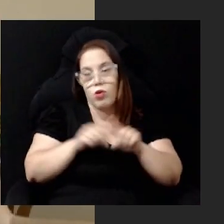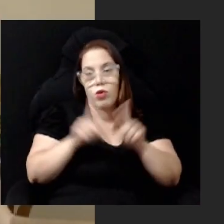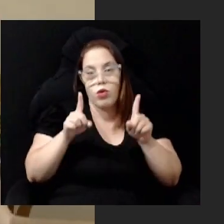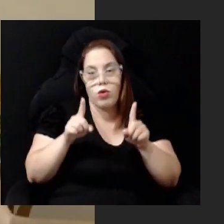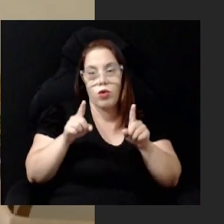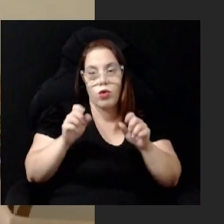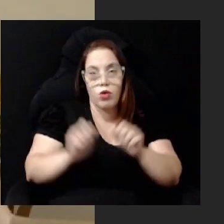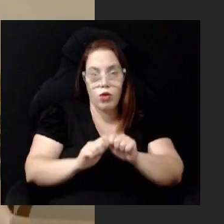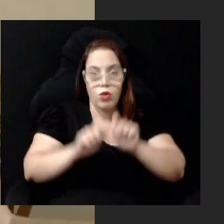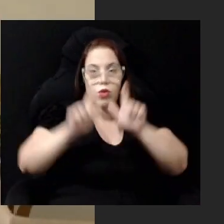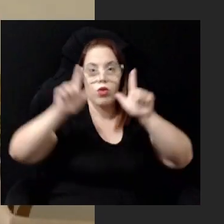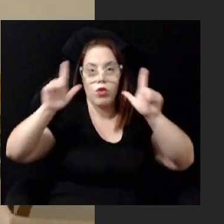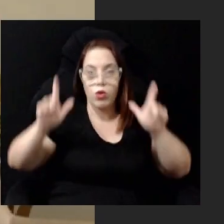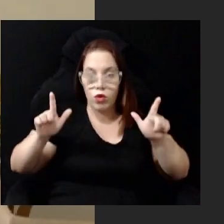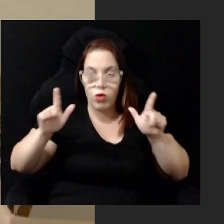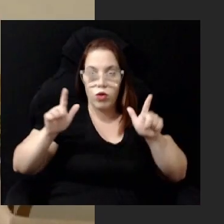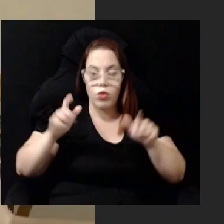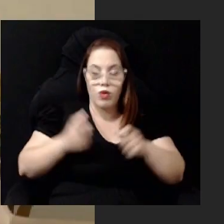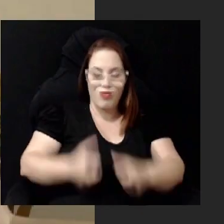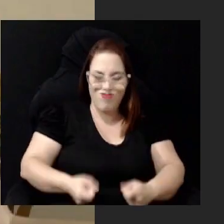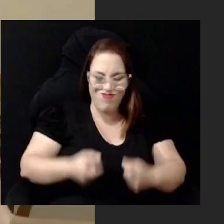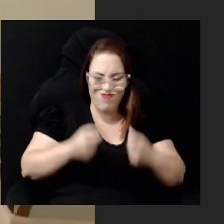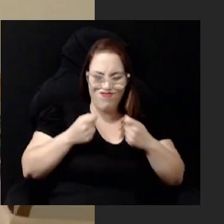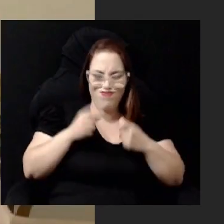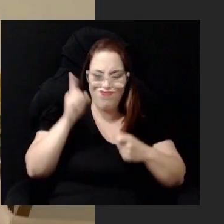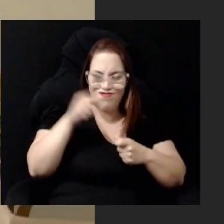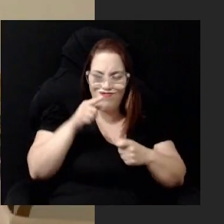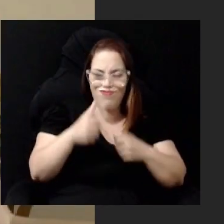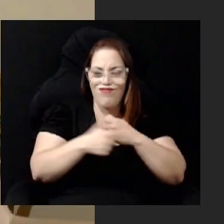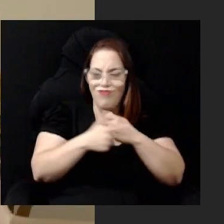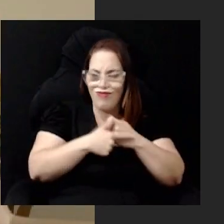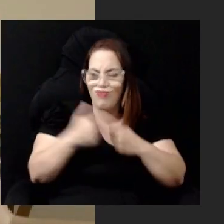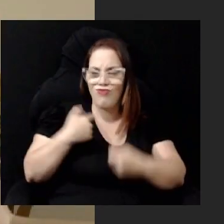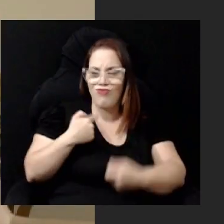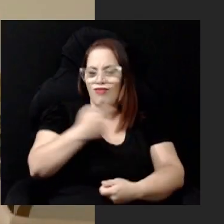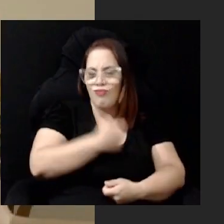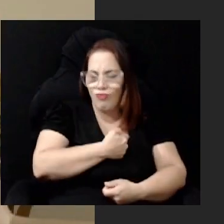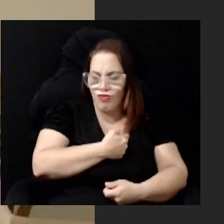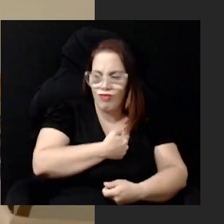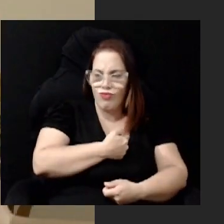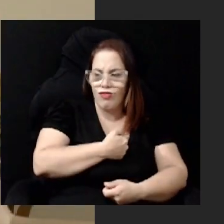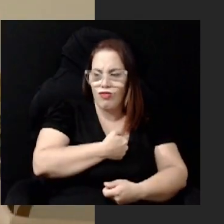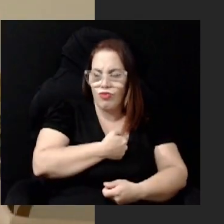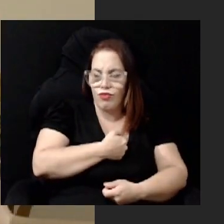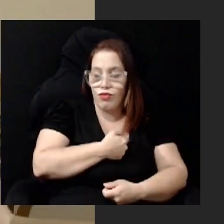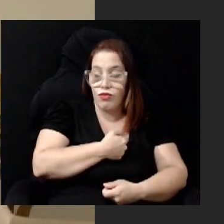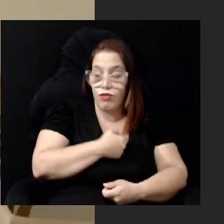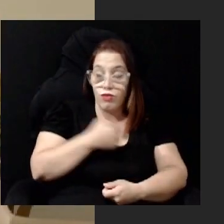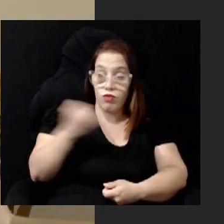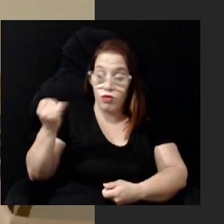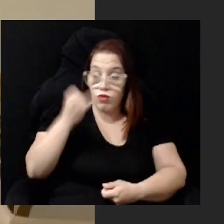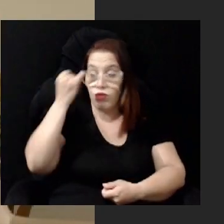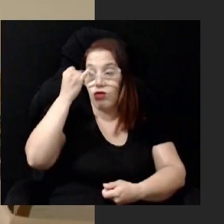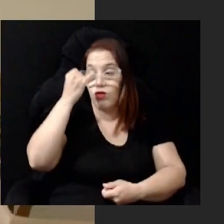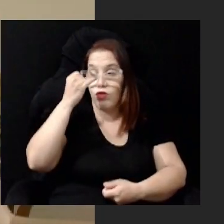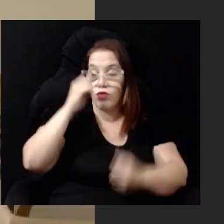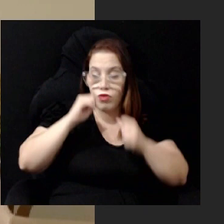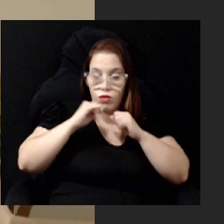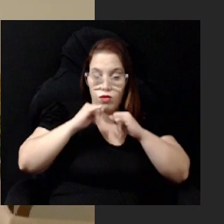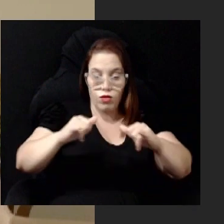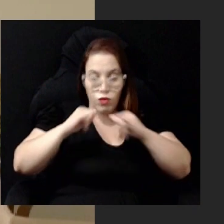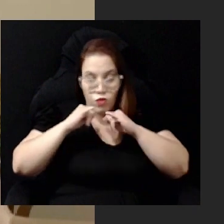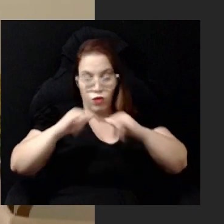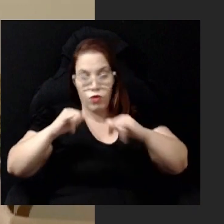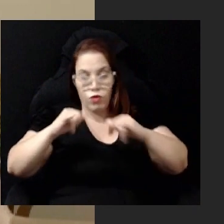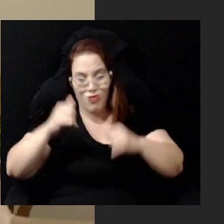muito claro que quando a gente fala de câncer, é papel nosso, médico, talvez um dos mais importantes, de divulgar a informação